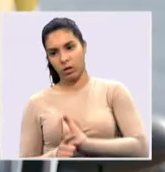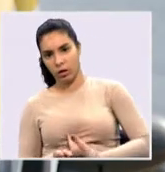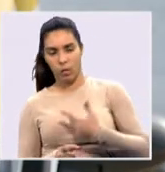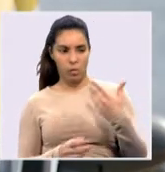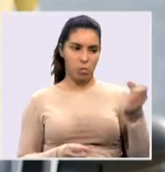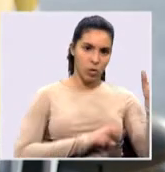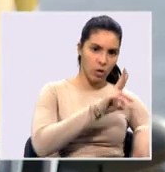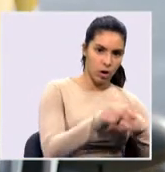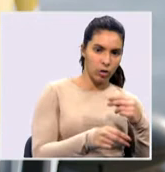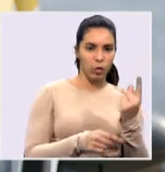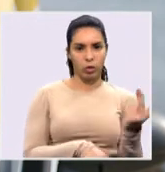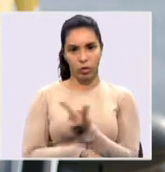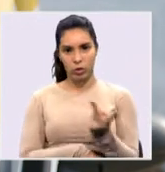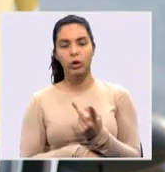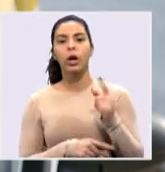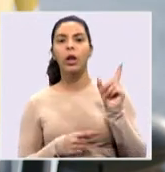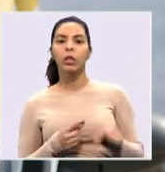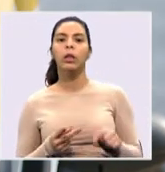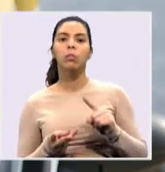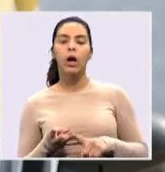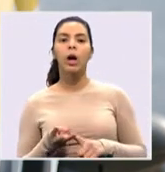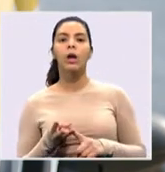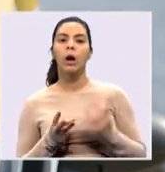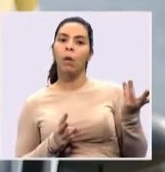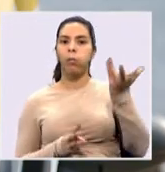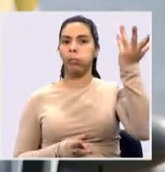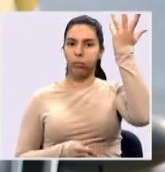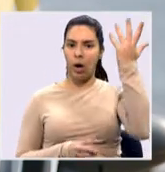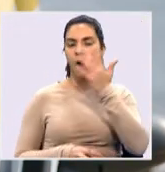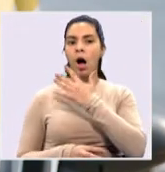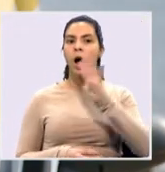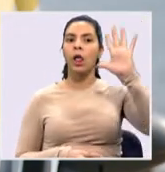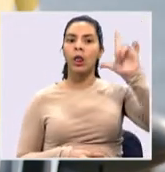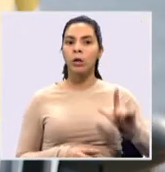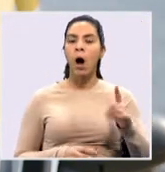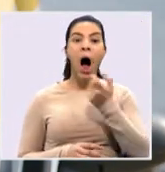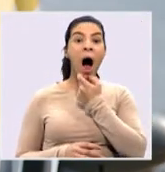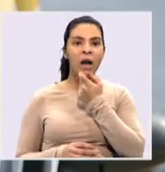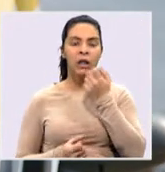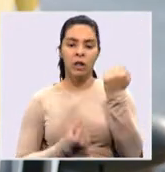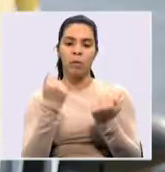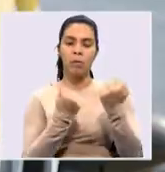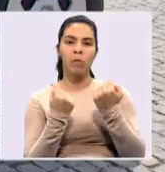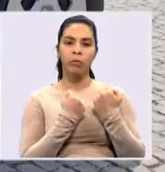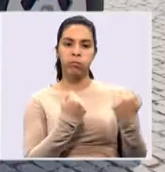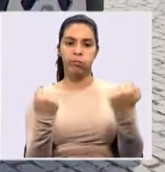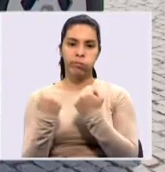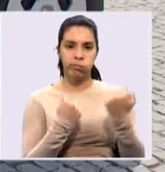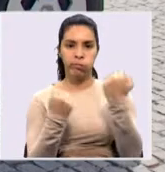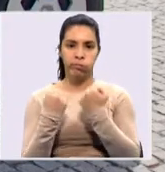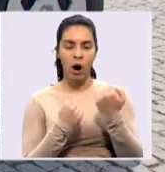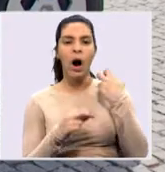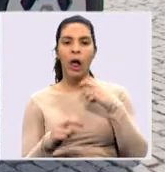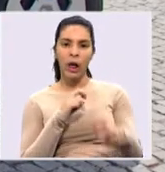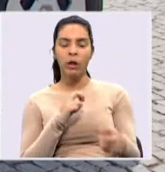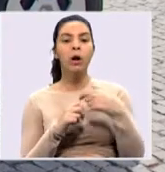hoje. A nossa oferta é precisamente numa oferta diversificada para quem procura coisas diferentes em Lisboa ao volante de um carro elétrico. Mas aquilo que